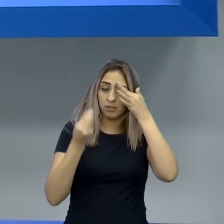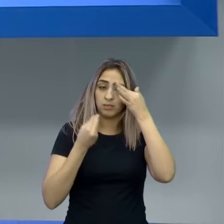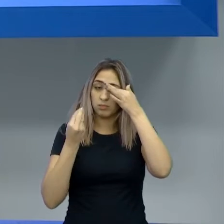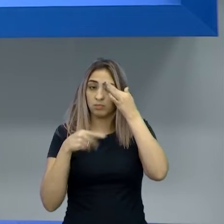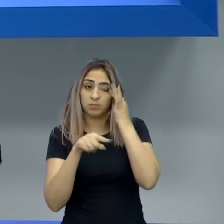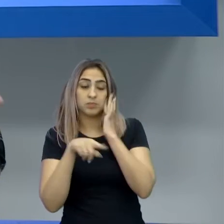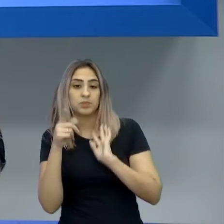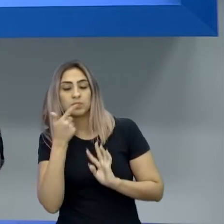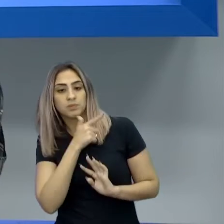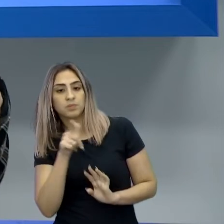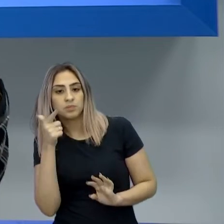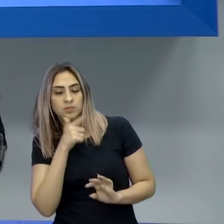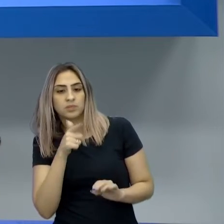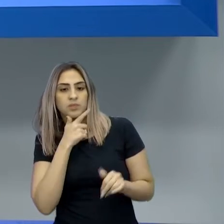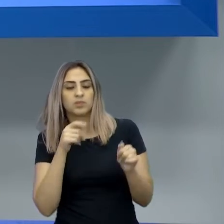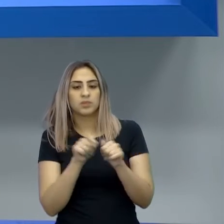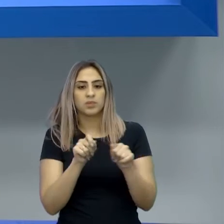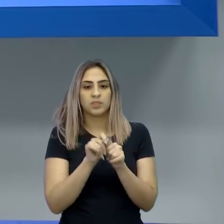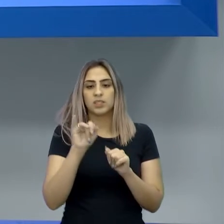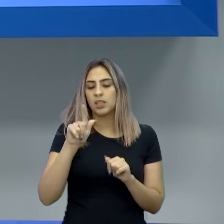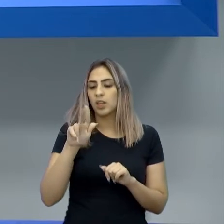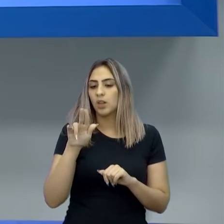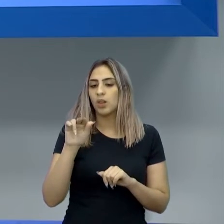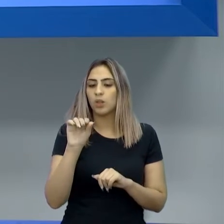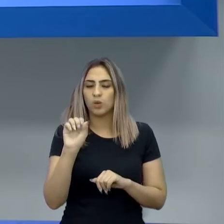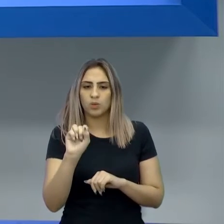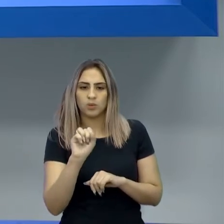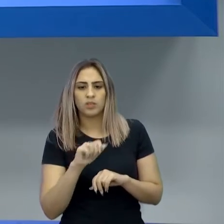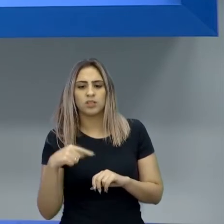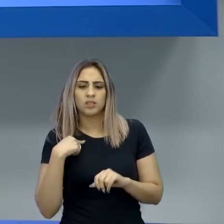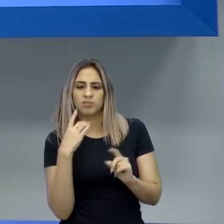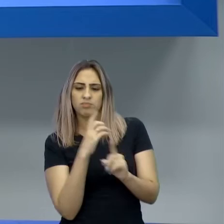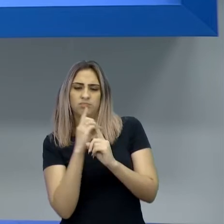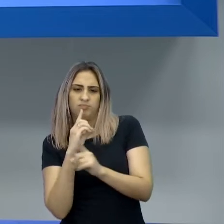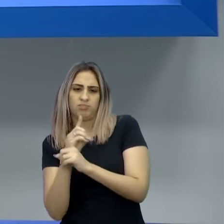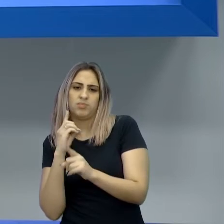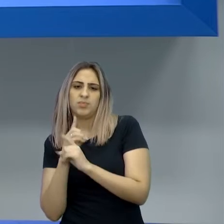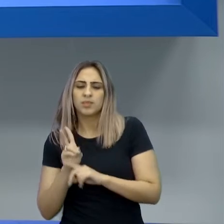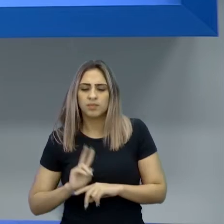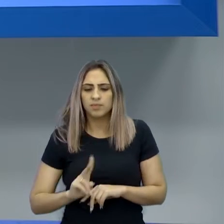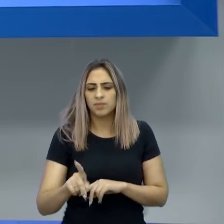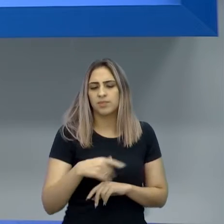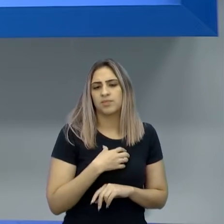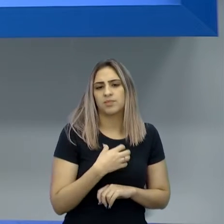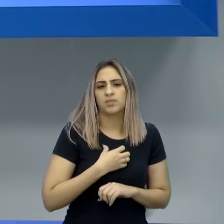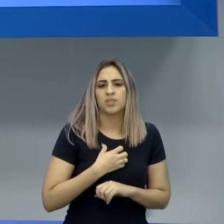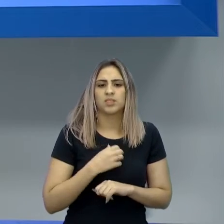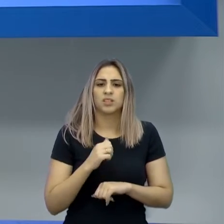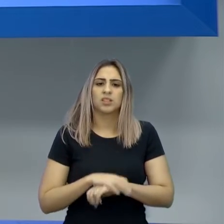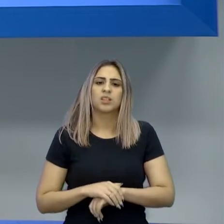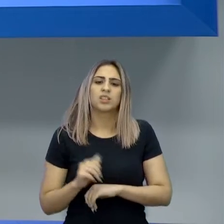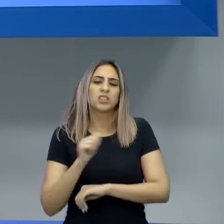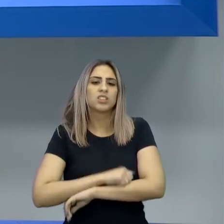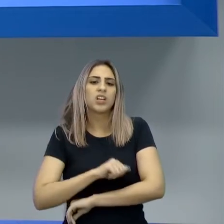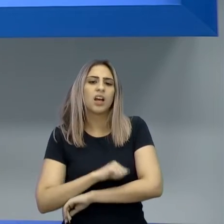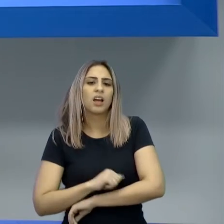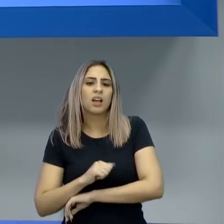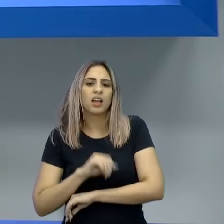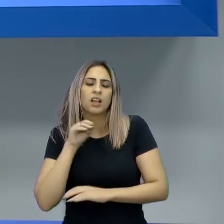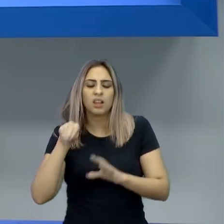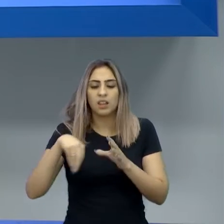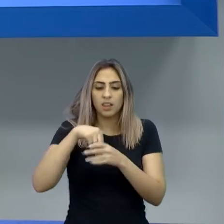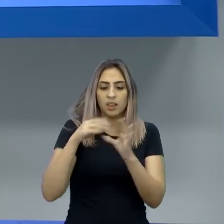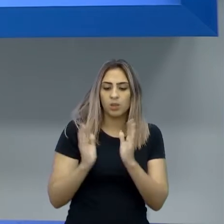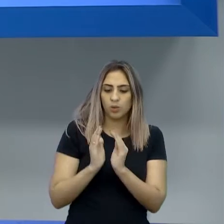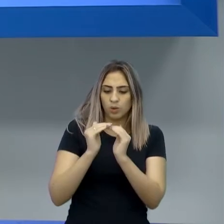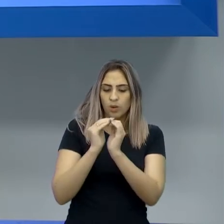eles conseguem, né, fazer os iglus, né? E eu descobri que dentro com de janela. Com janela. Com E janela, dentro, né? e dentro do iglu, para vocês